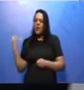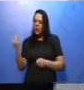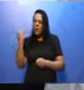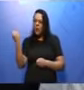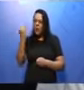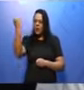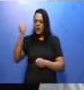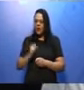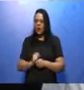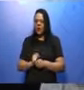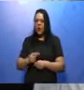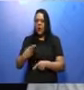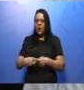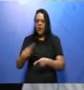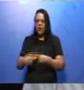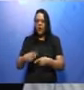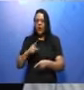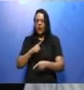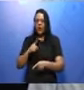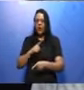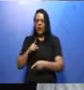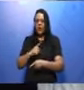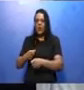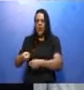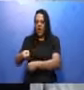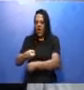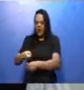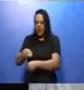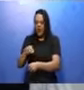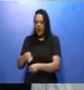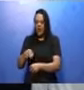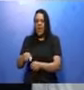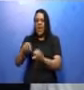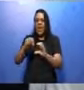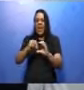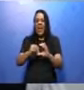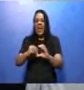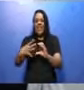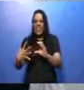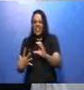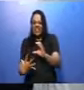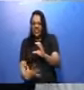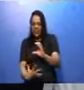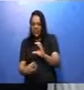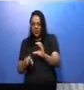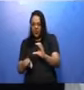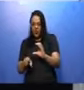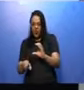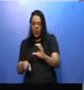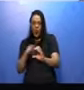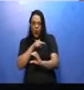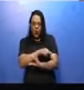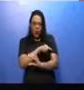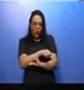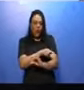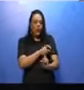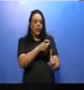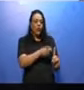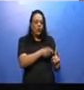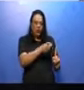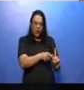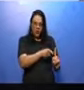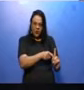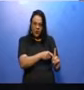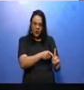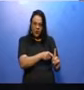De adjetivo. E o que faz o adjetivo? Caracteriza um substantivo. Ou seja,